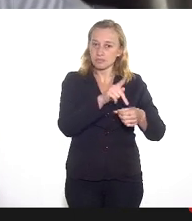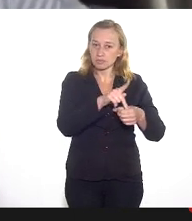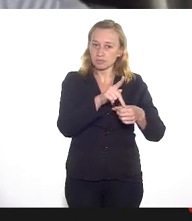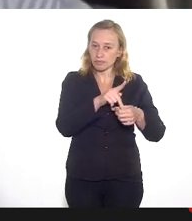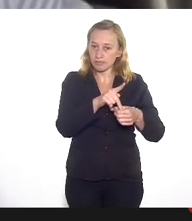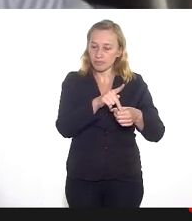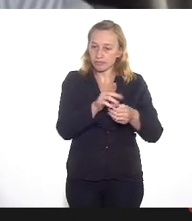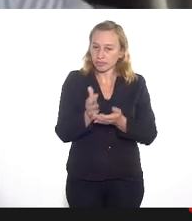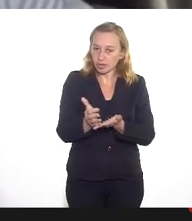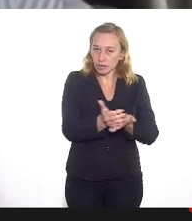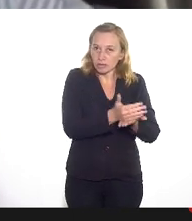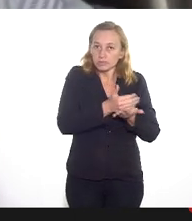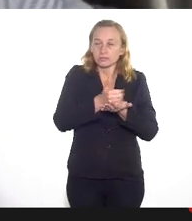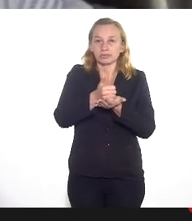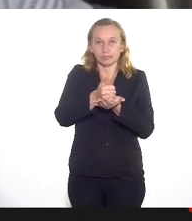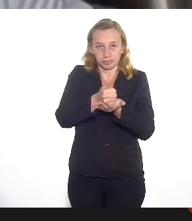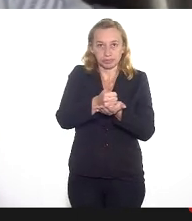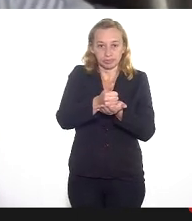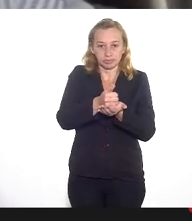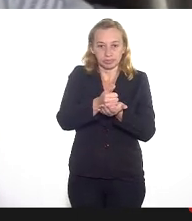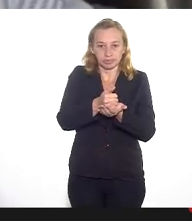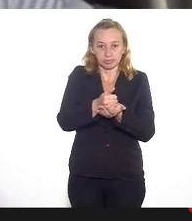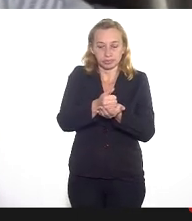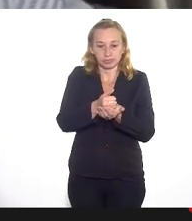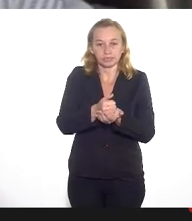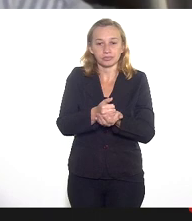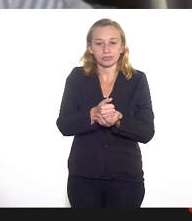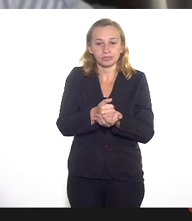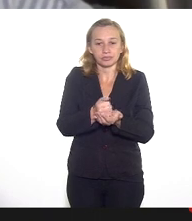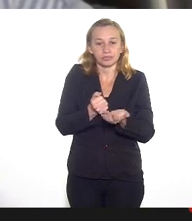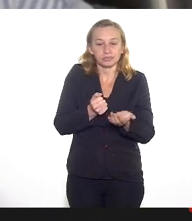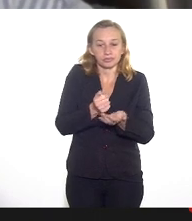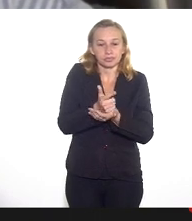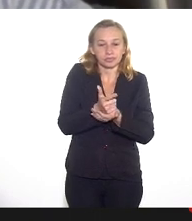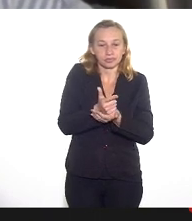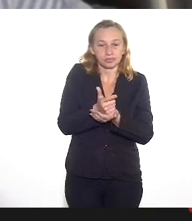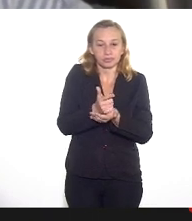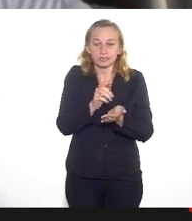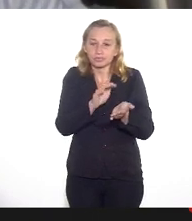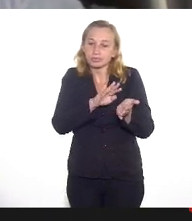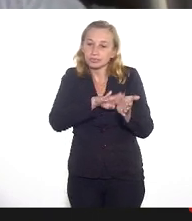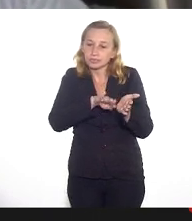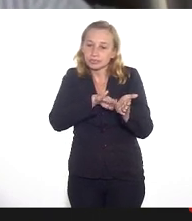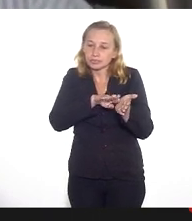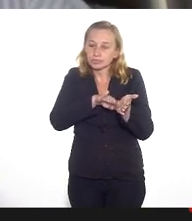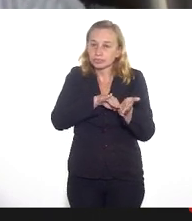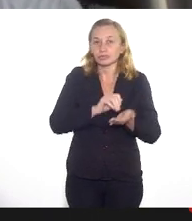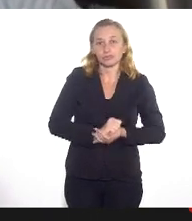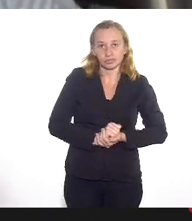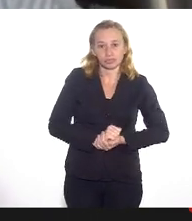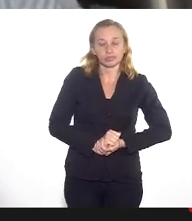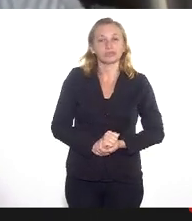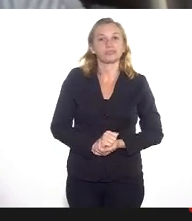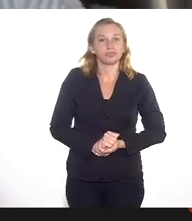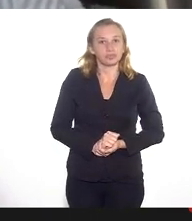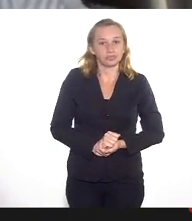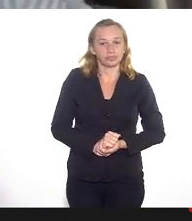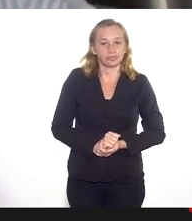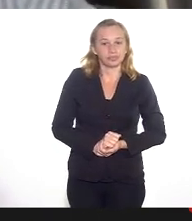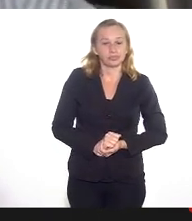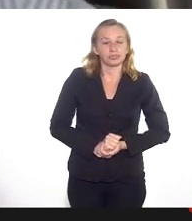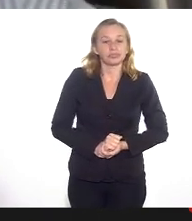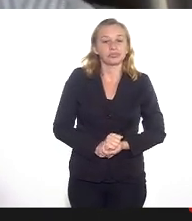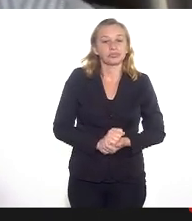a apuração, né, quem realiza os gastos, quem faz a apuração dos gastos que vão ser